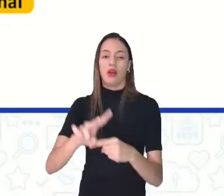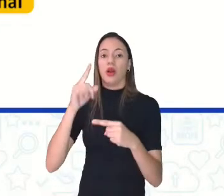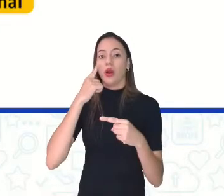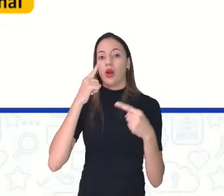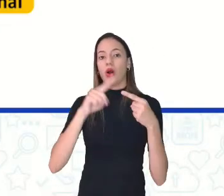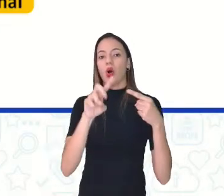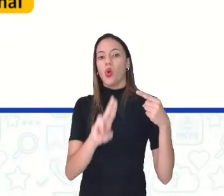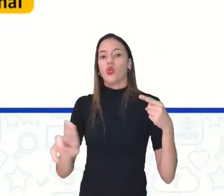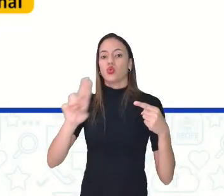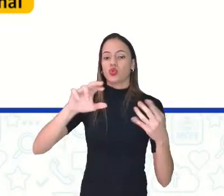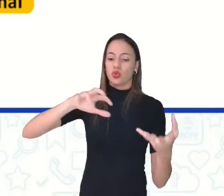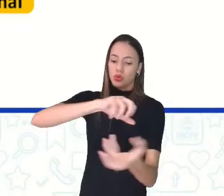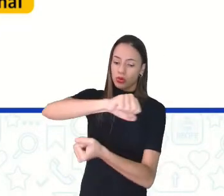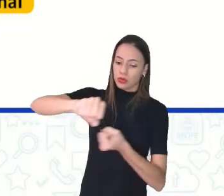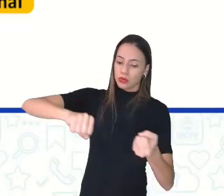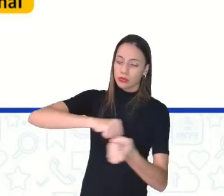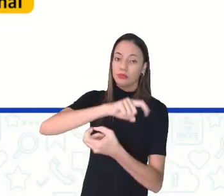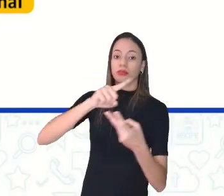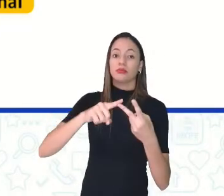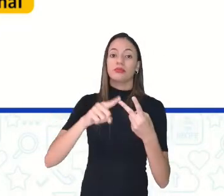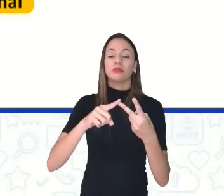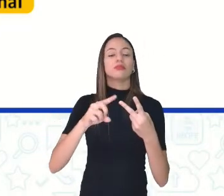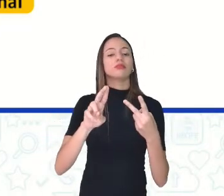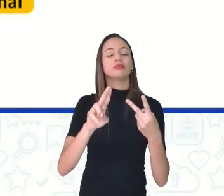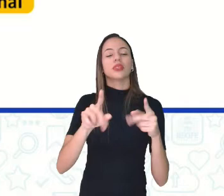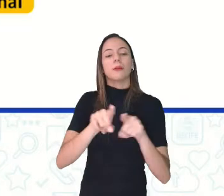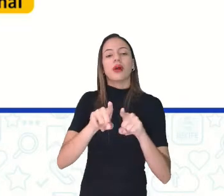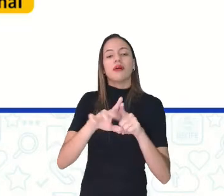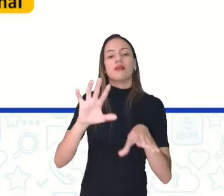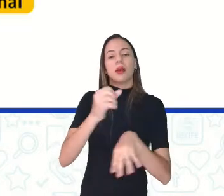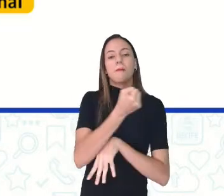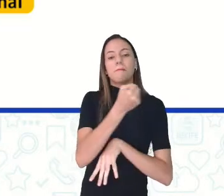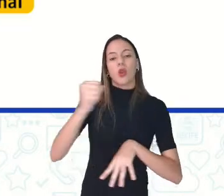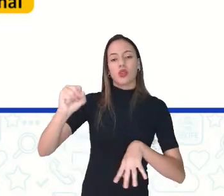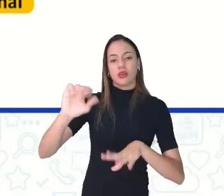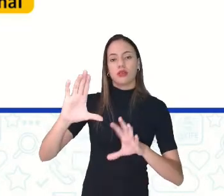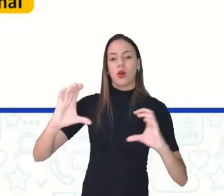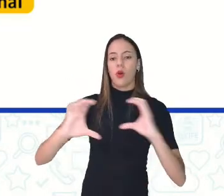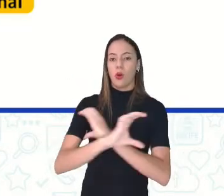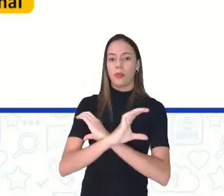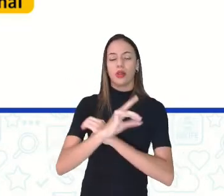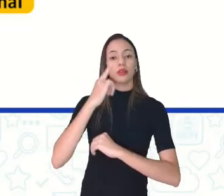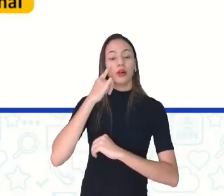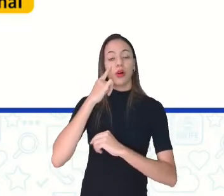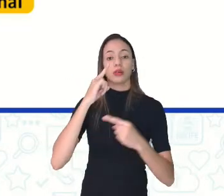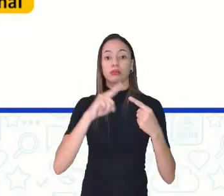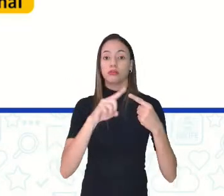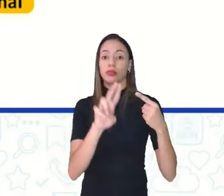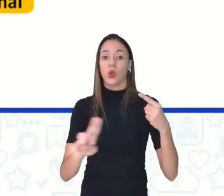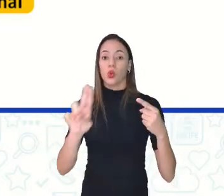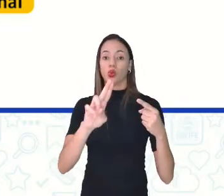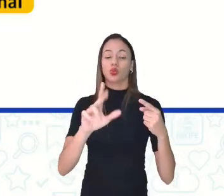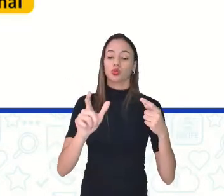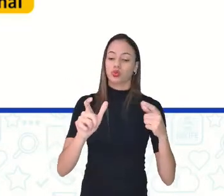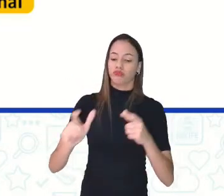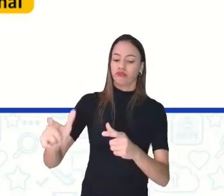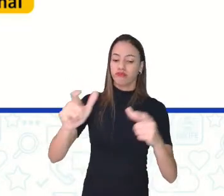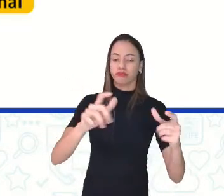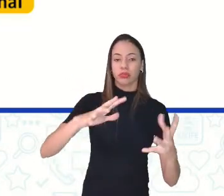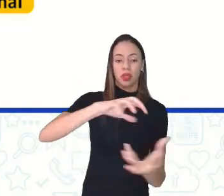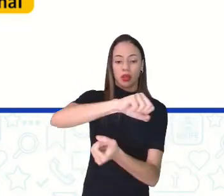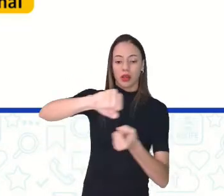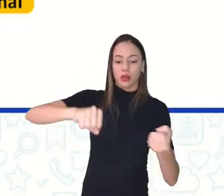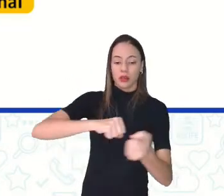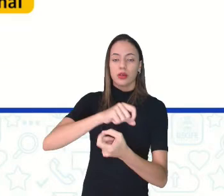uso sustentável e de proteção integral. Então, a gente está vendo aí, ó, que de uso sustentável, Floresta